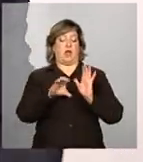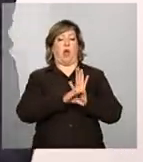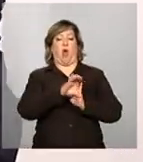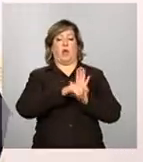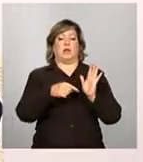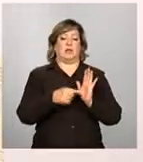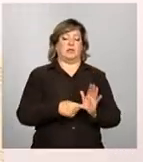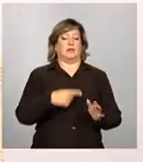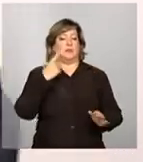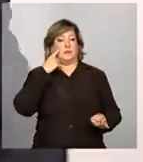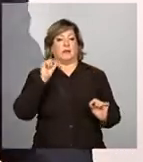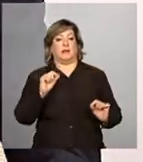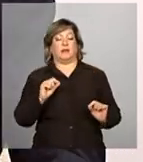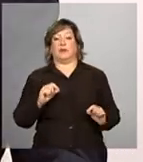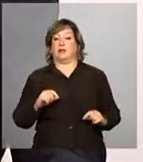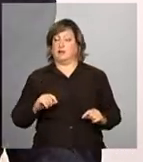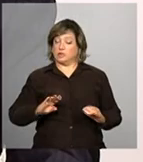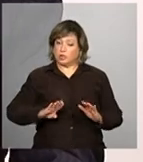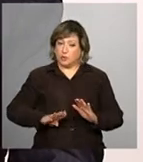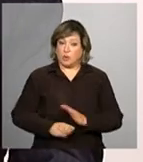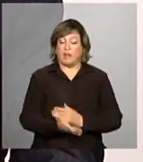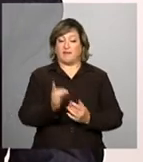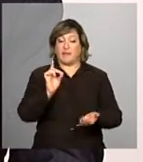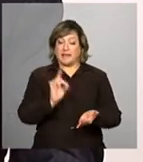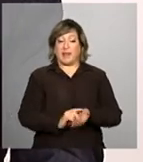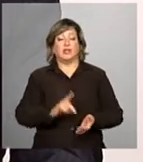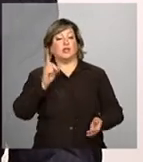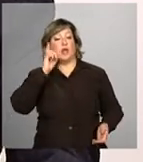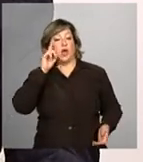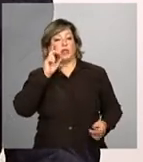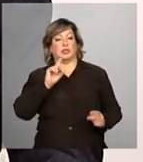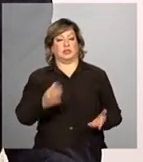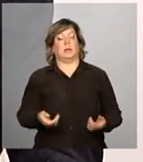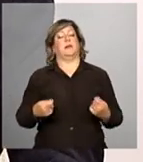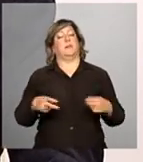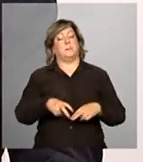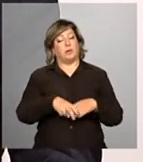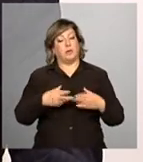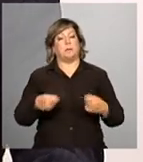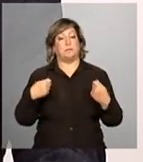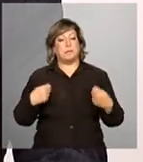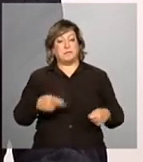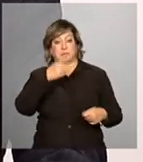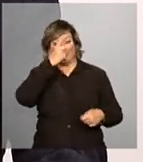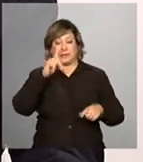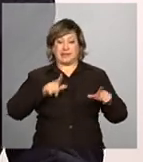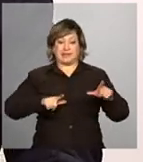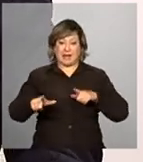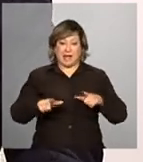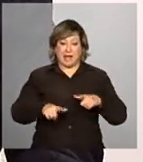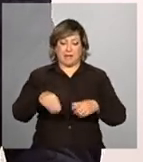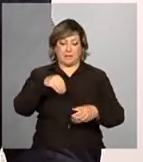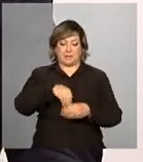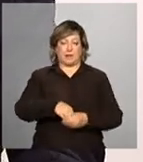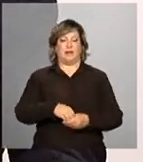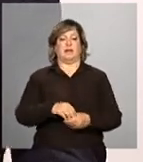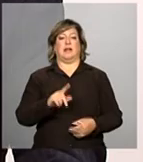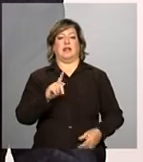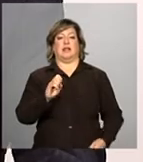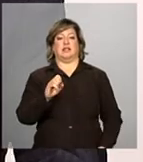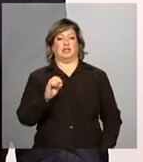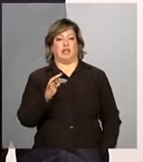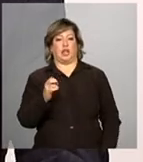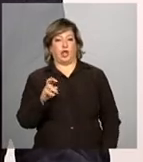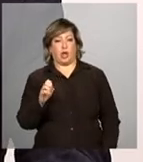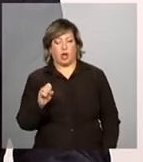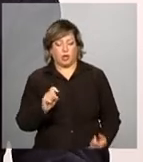e a gente busca materializar no dia a dia para isso para ele realmente gestores comprometidos e técnicos envolvidos e com perfil